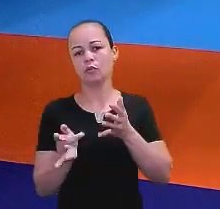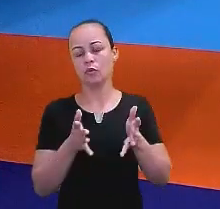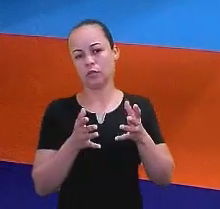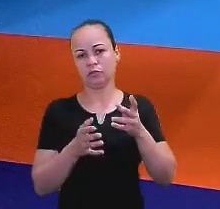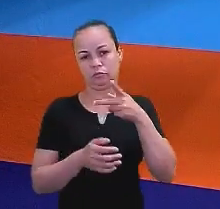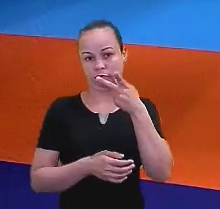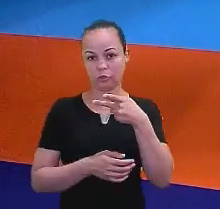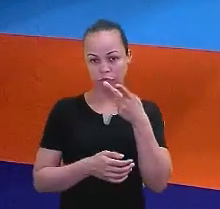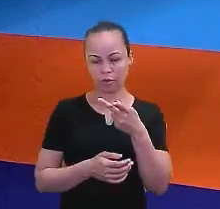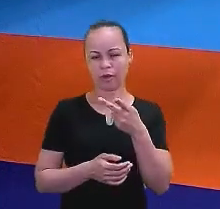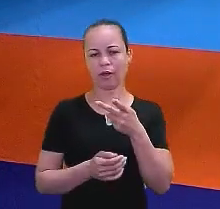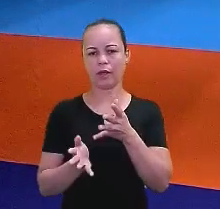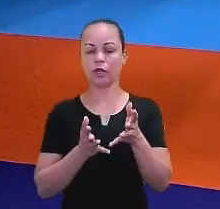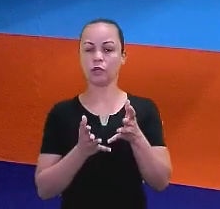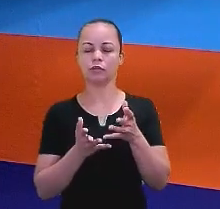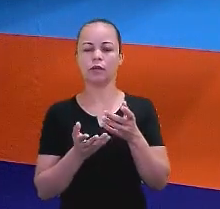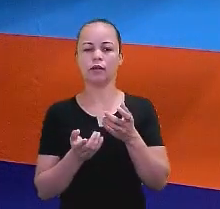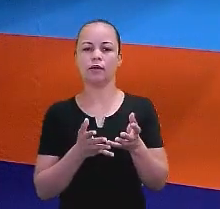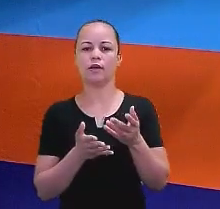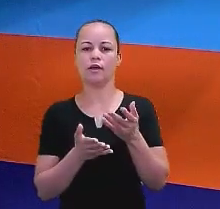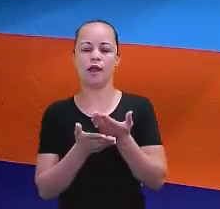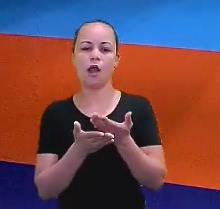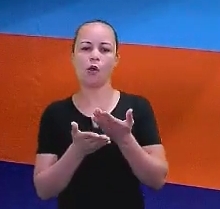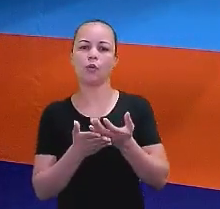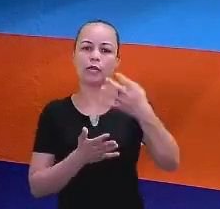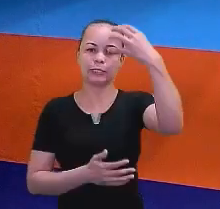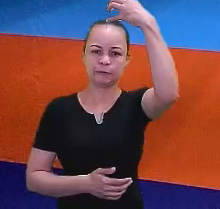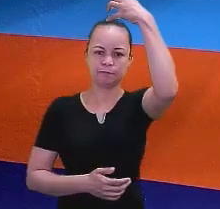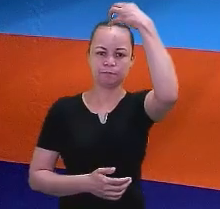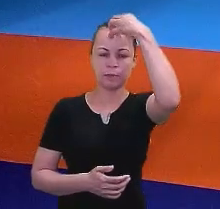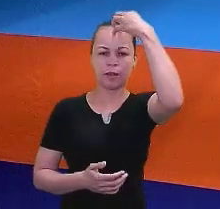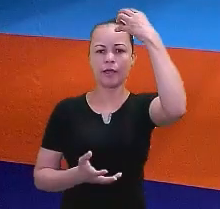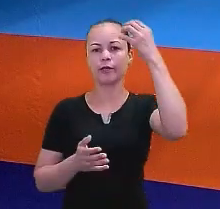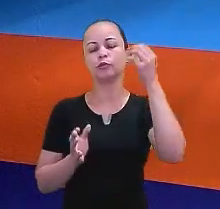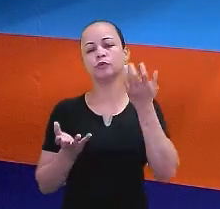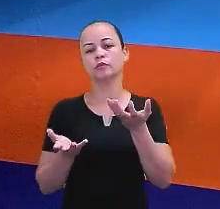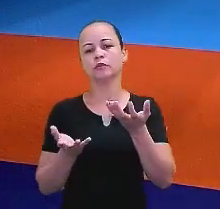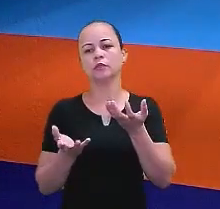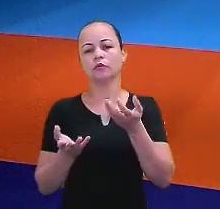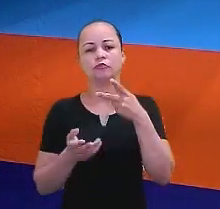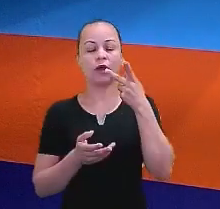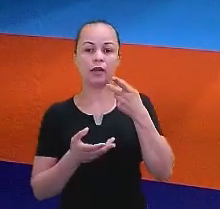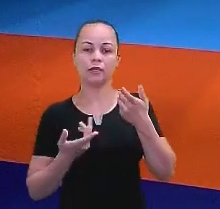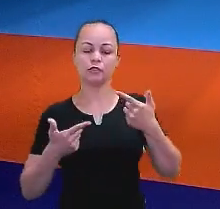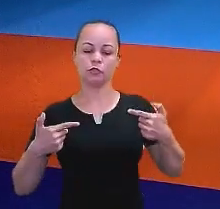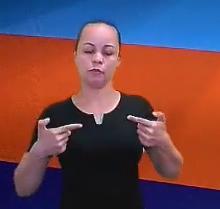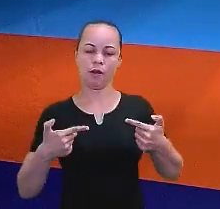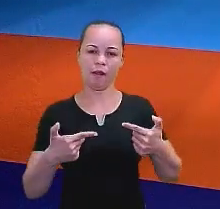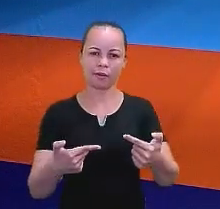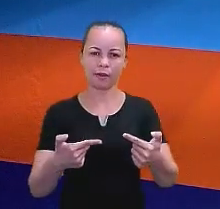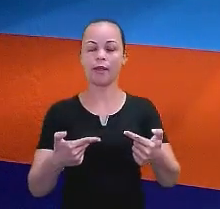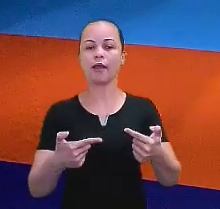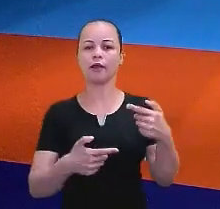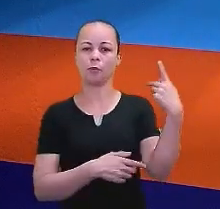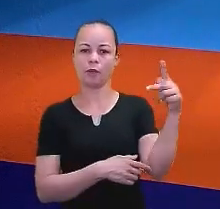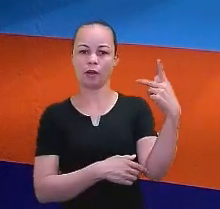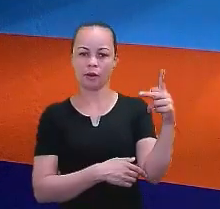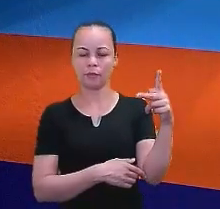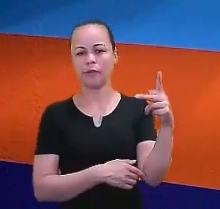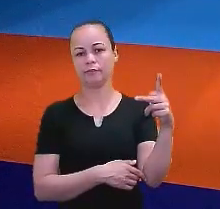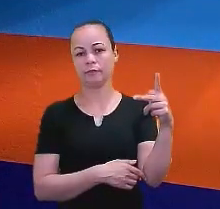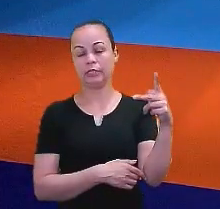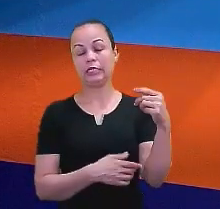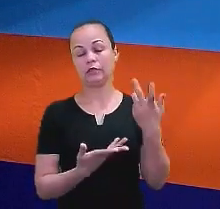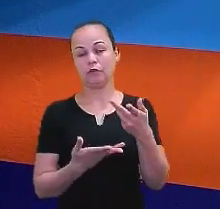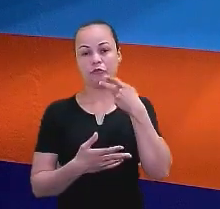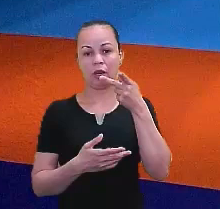estava na aula de Império falando sobre a Guerra do Paraguai, a gente mencionou que esse foi